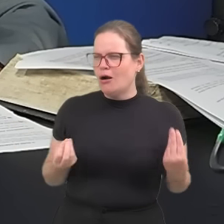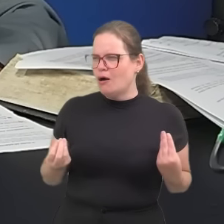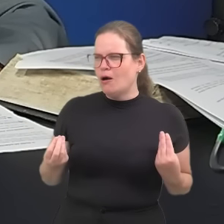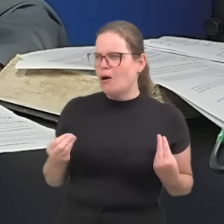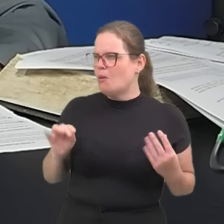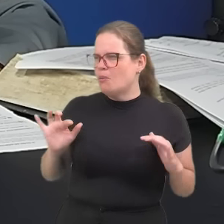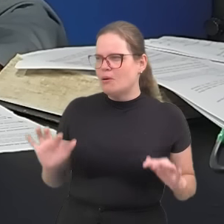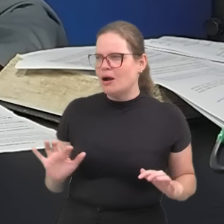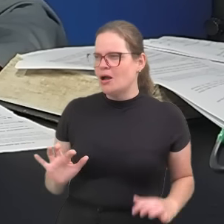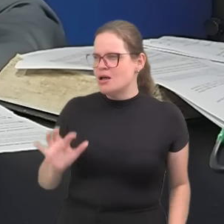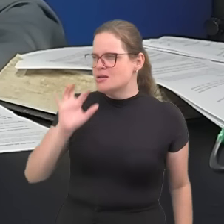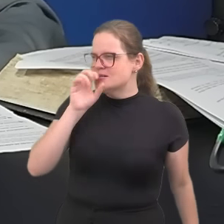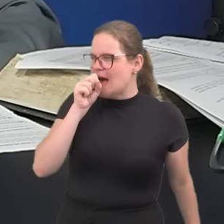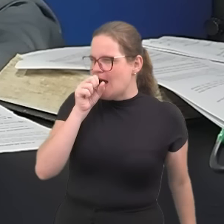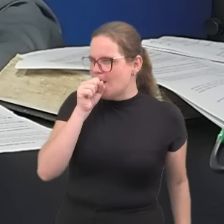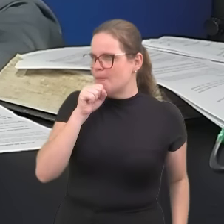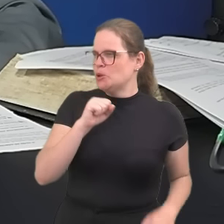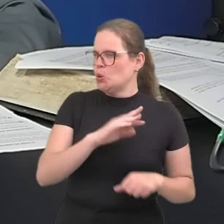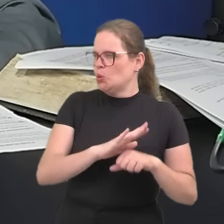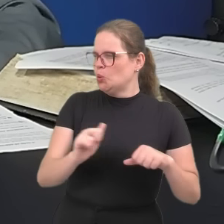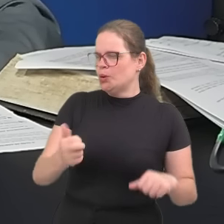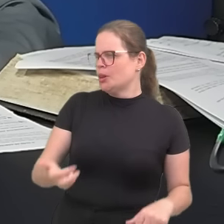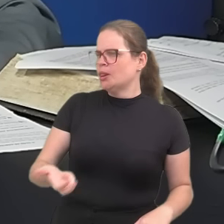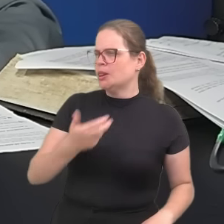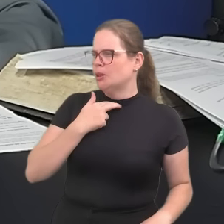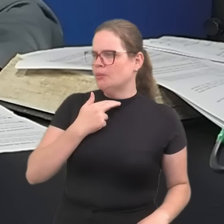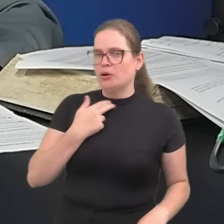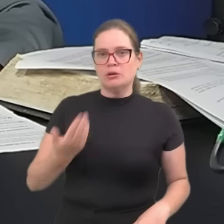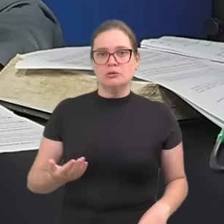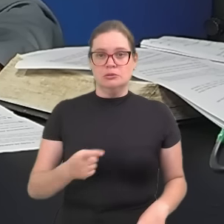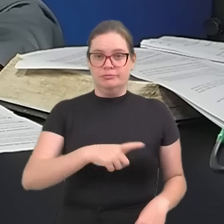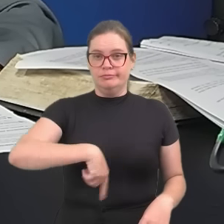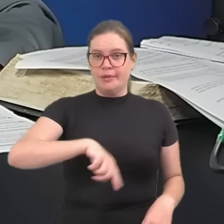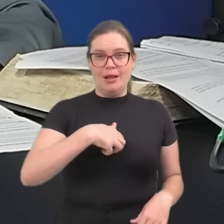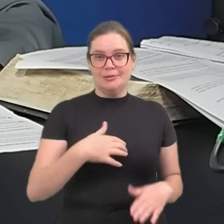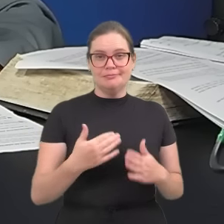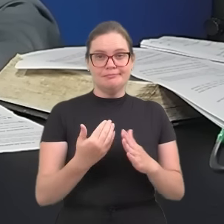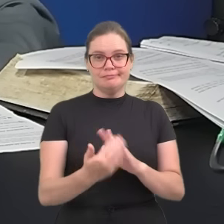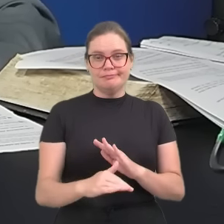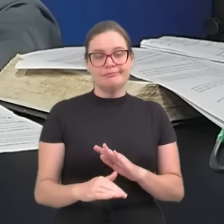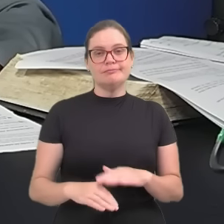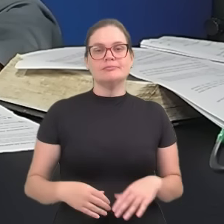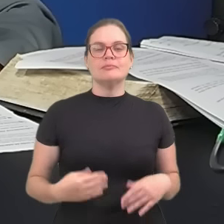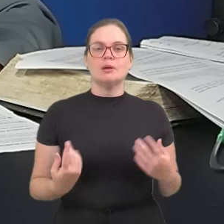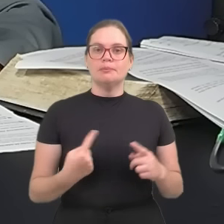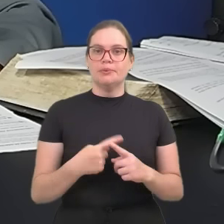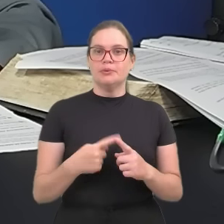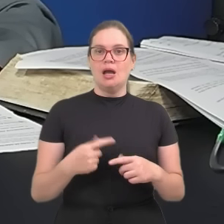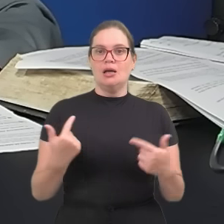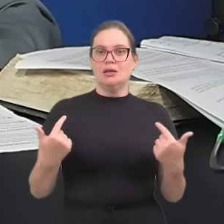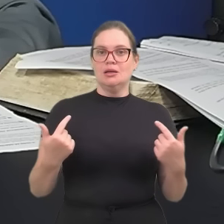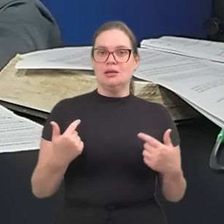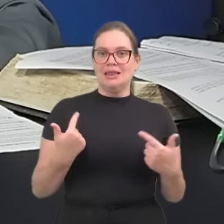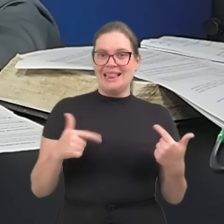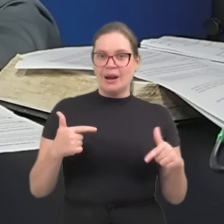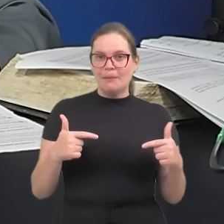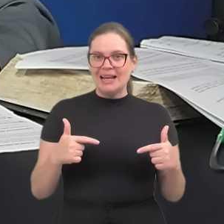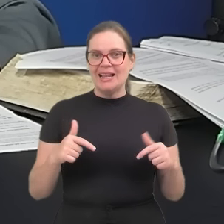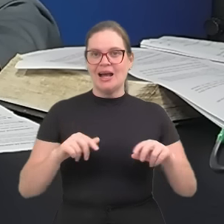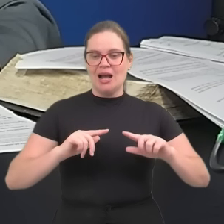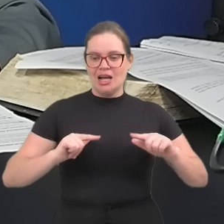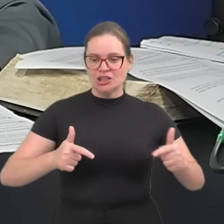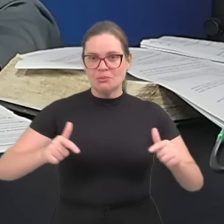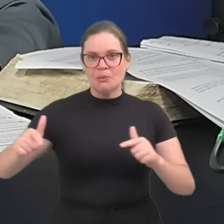no sábado. E no sábado não podia amassar barro, não podia fazer nenhum trabalho. Então,